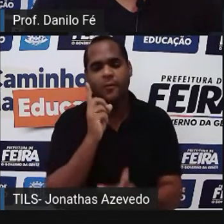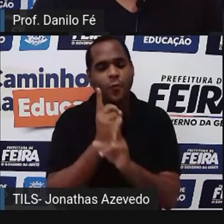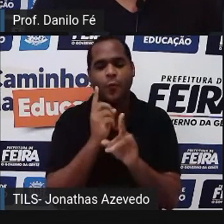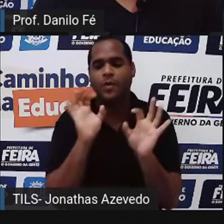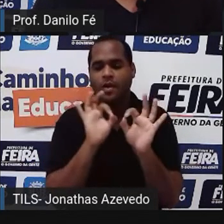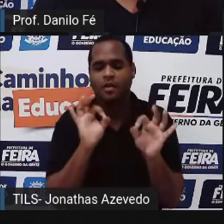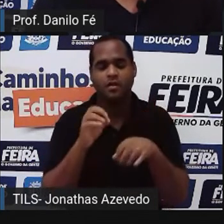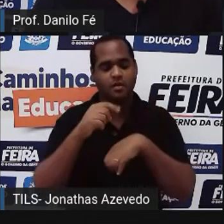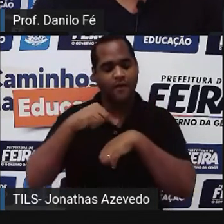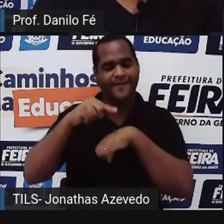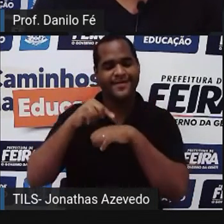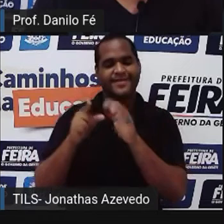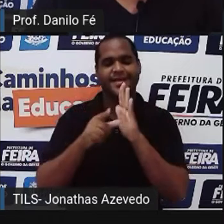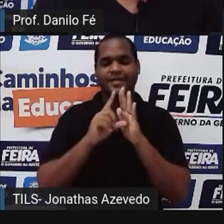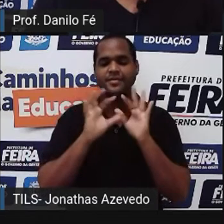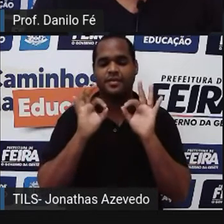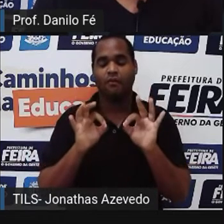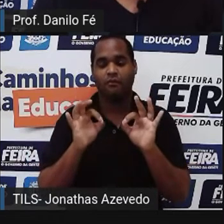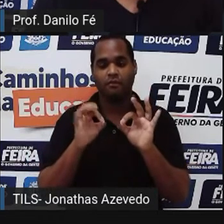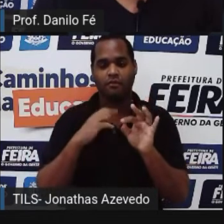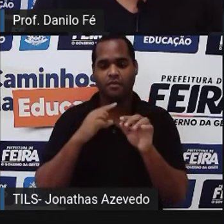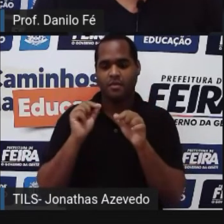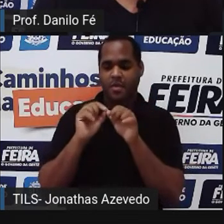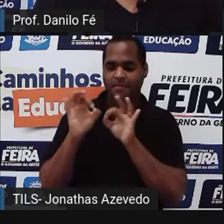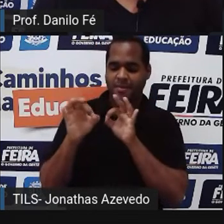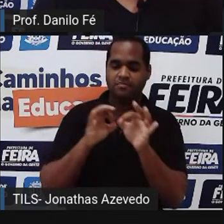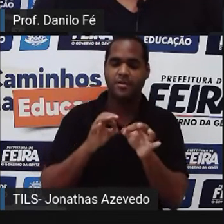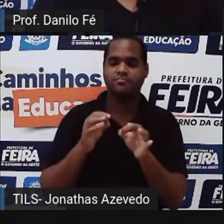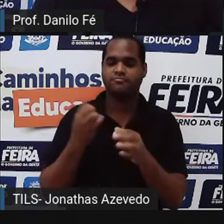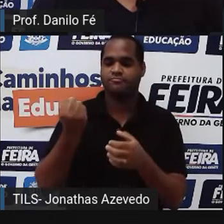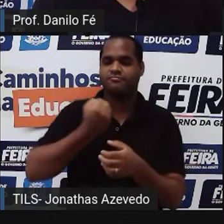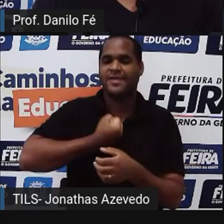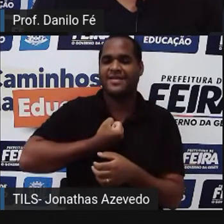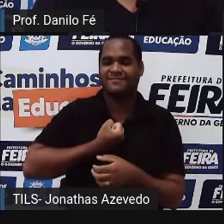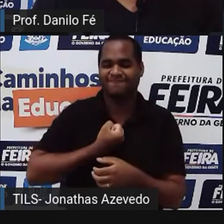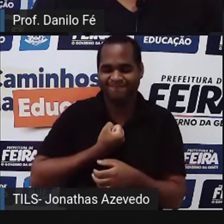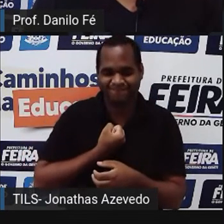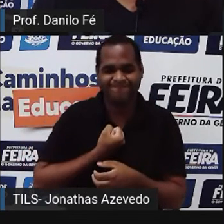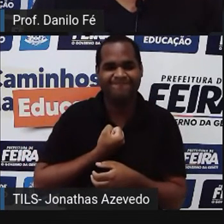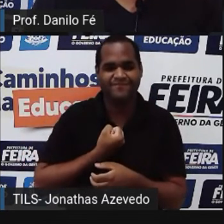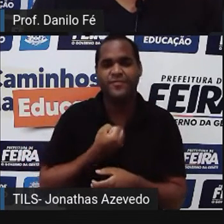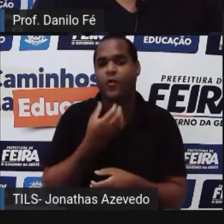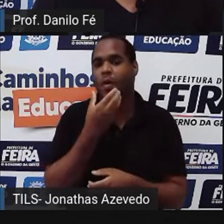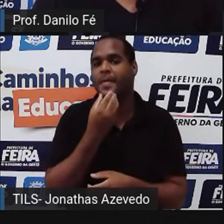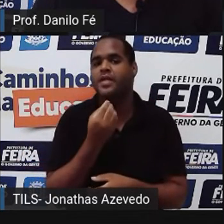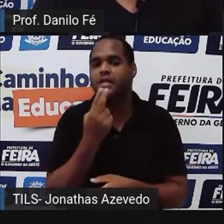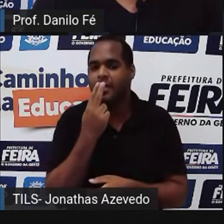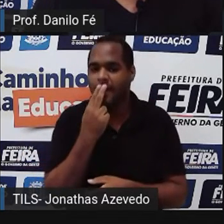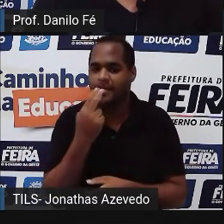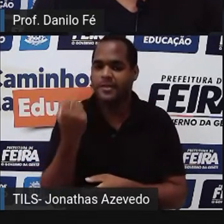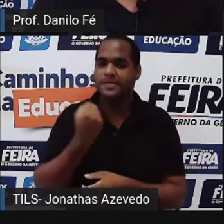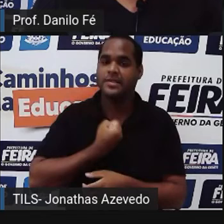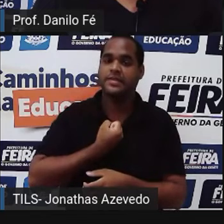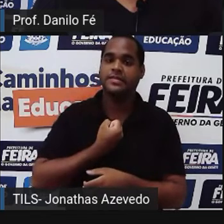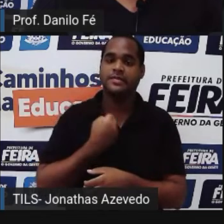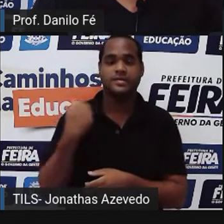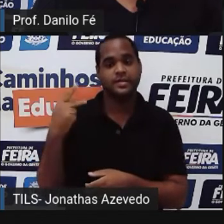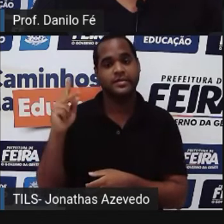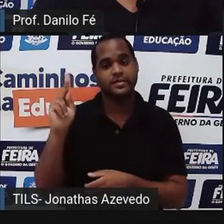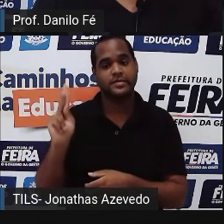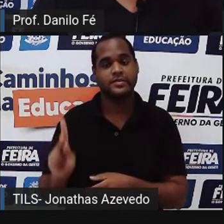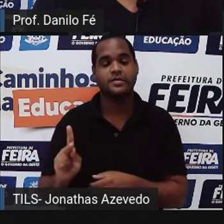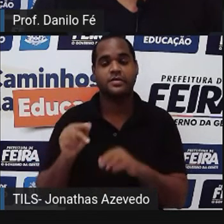horas antes ele havia praticado suicídio. E assim a Alemanha sucumbe, se rende e